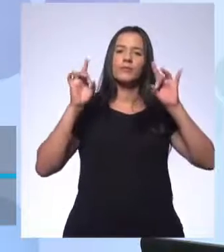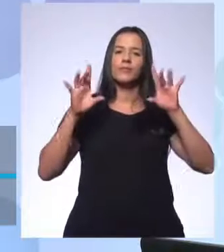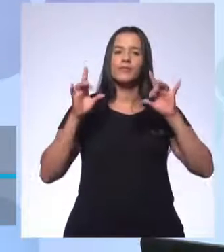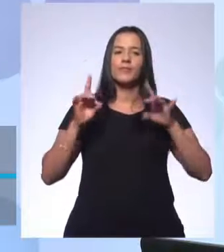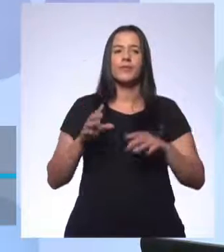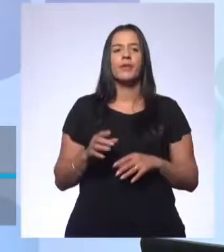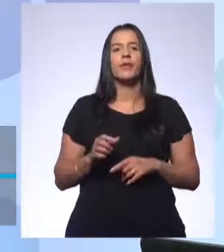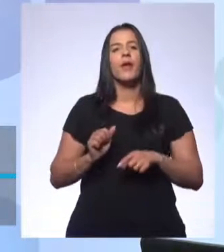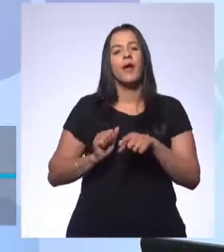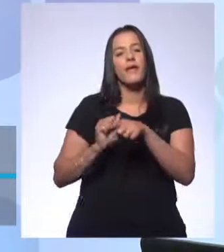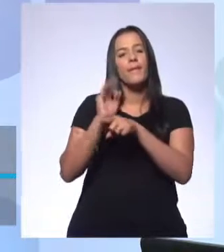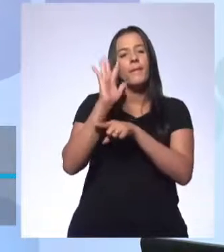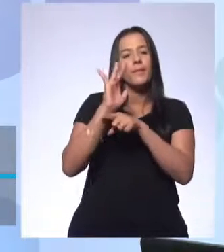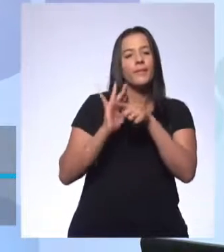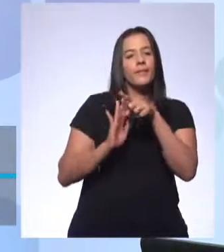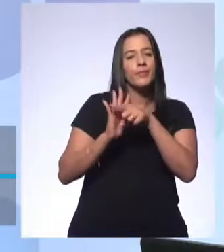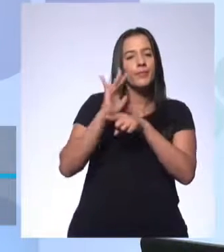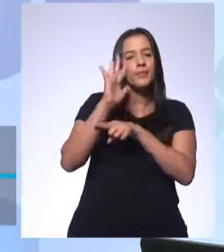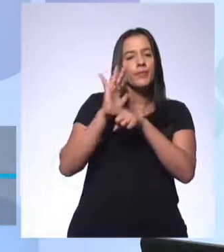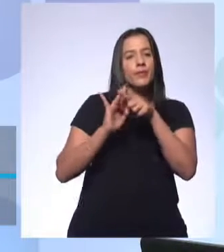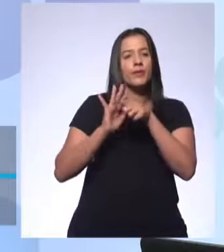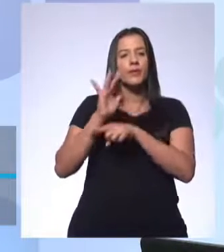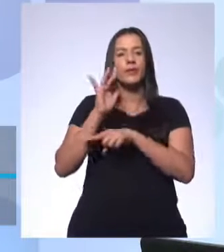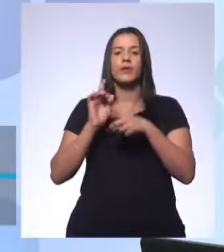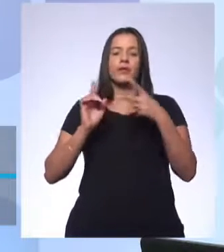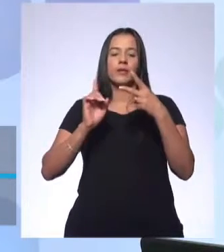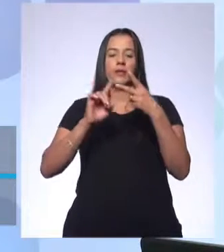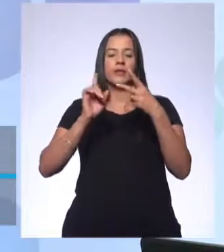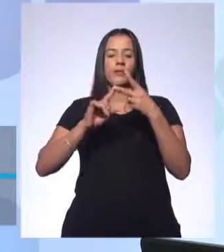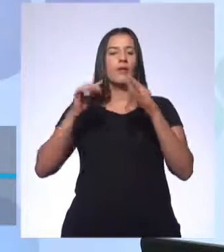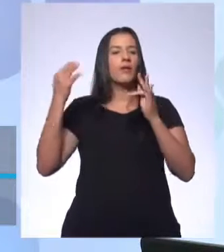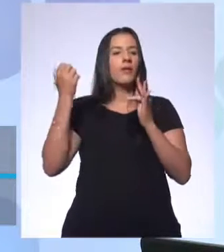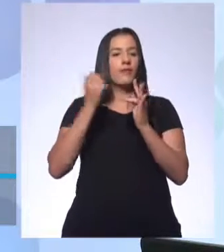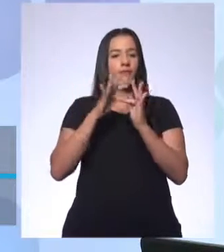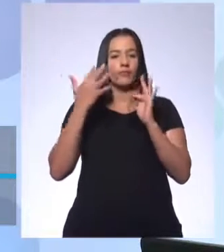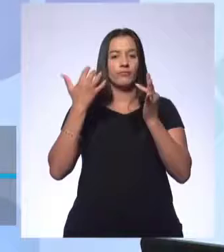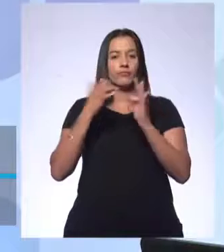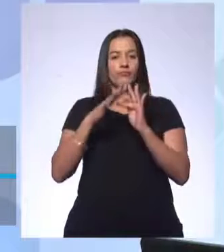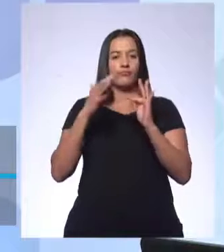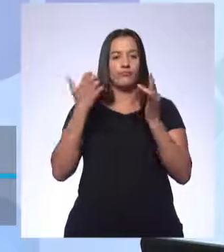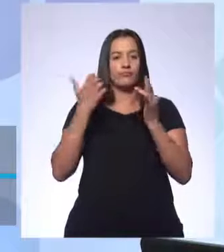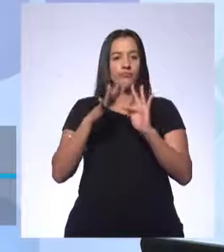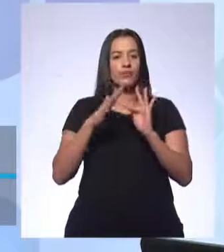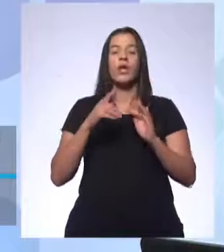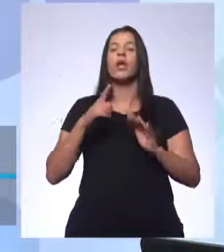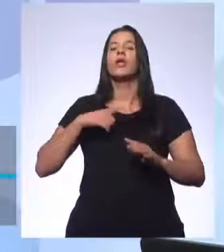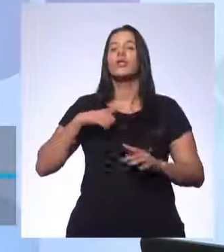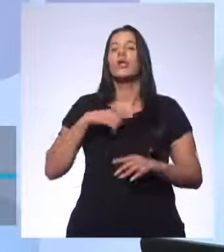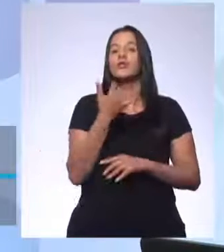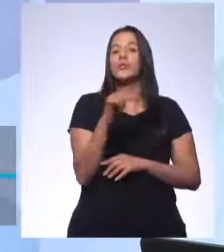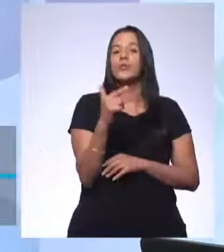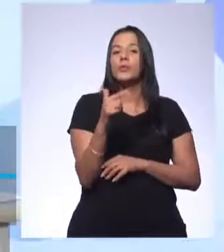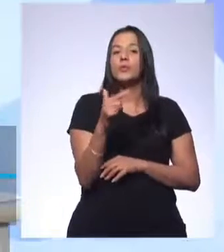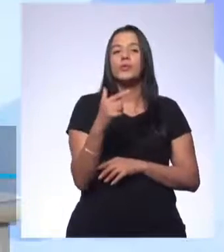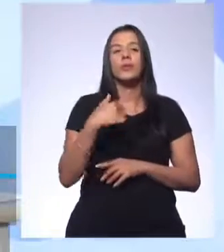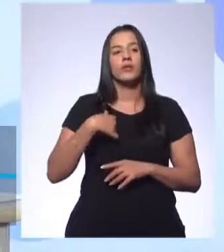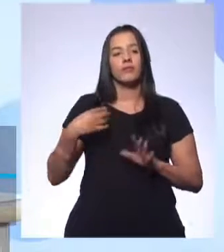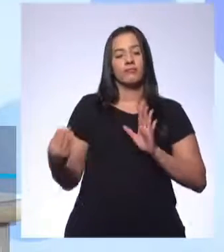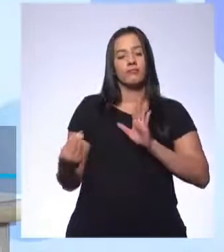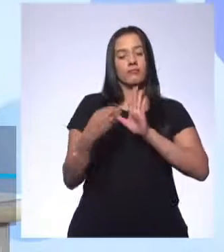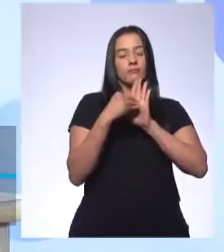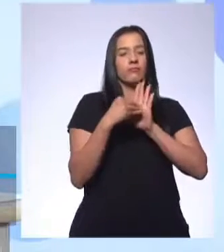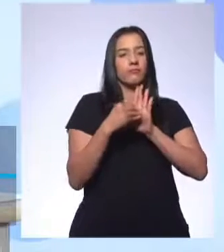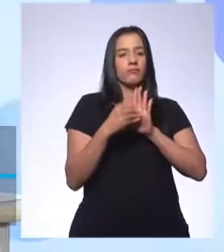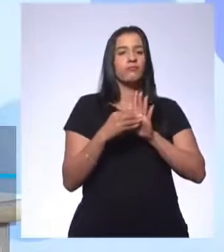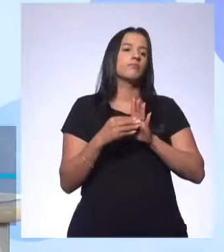a evaporação, né, e o processo de fotossíntese. Né? Sem isso daí, a gente não dá... Tem implícito aqui, viu, professor?